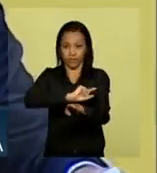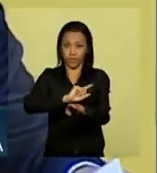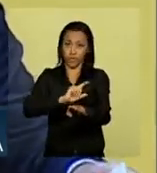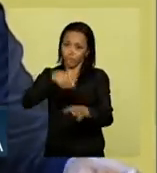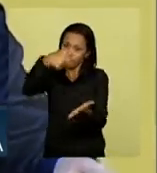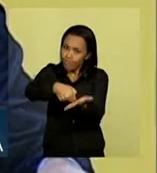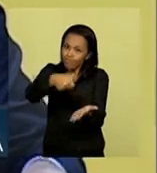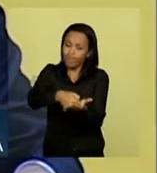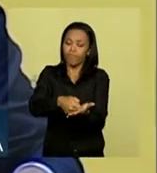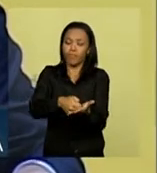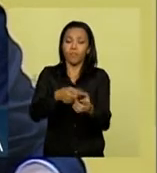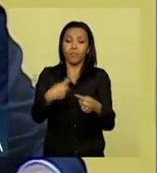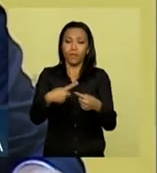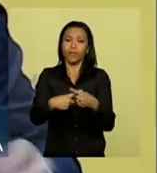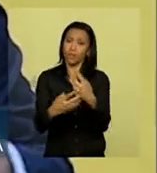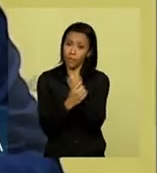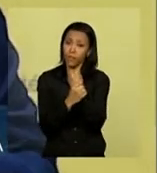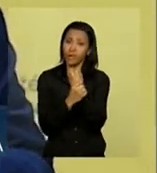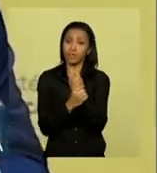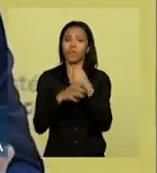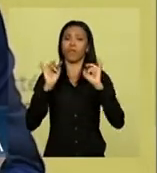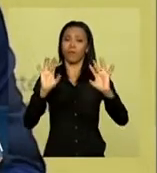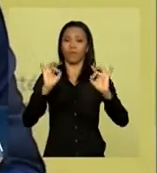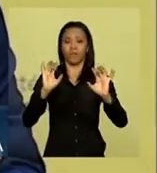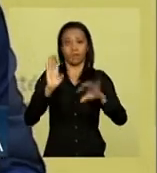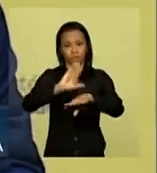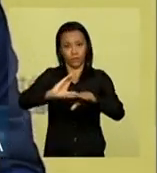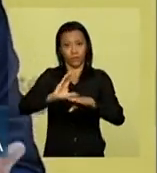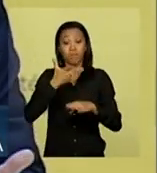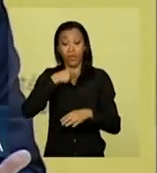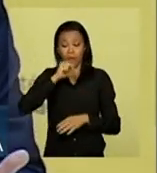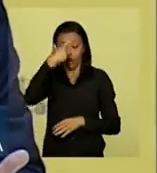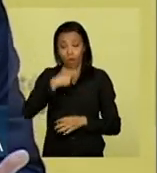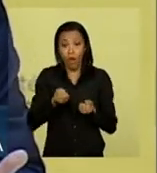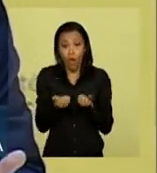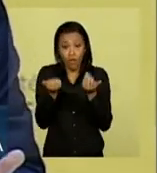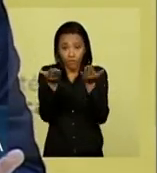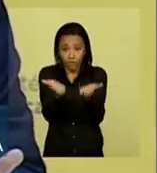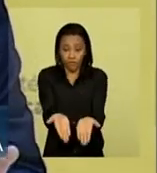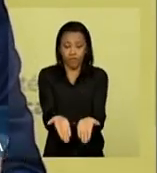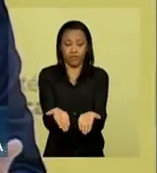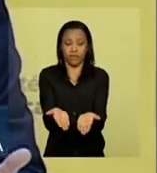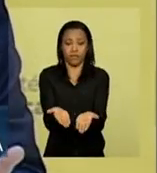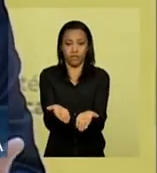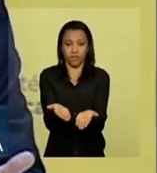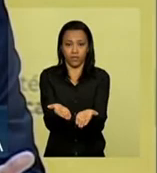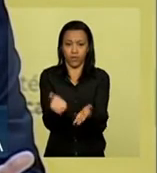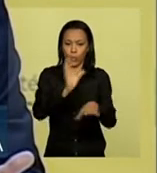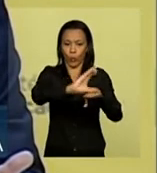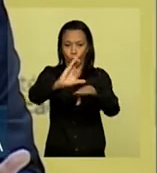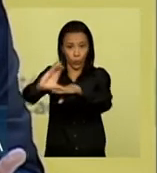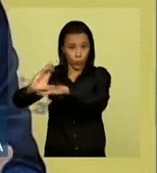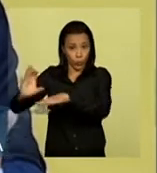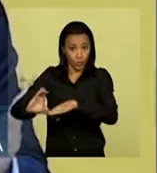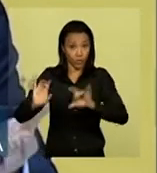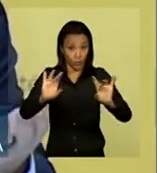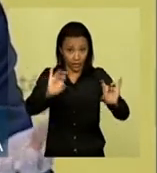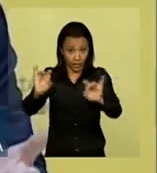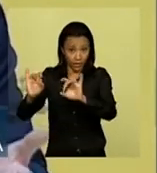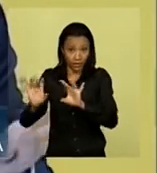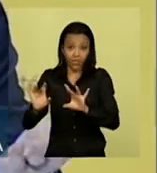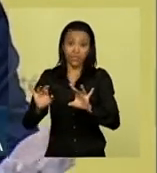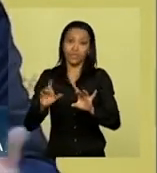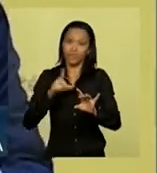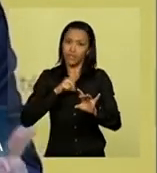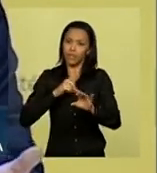à necessidade de garantir a qualidade para quem oferece um sistema cursos de qualidade e que têm